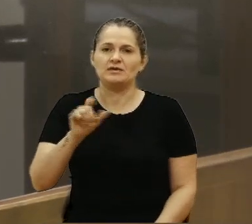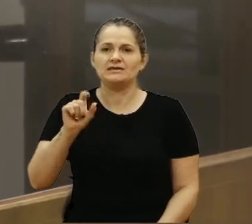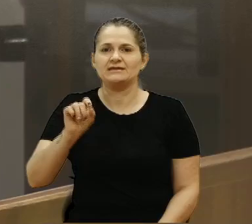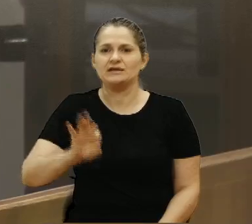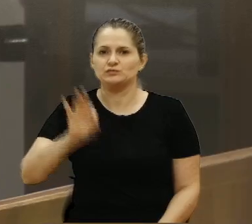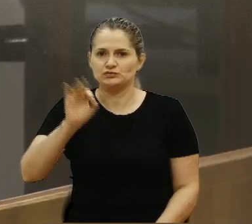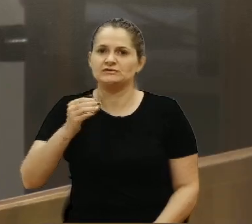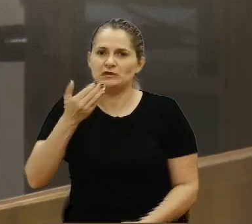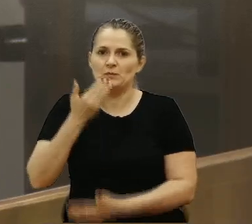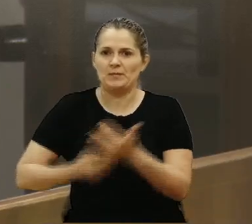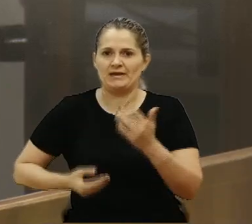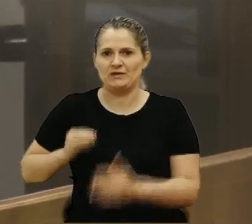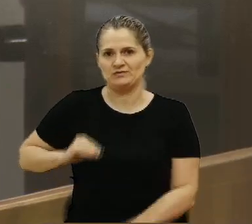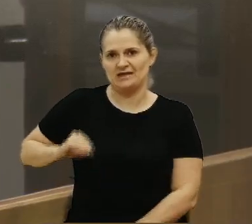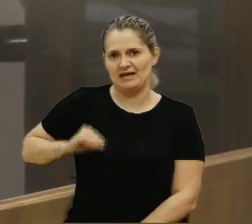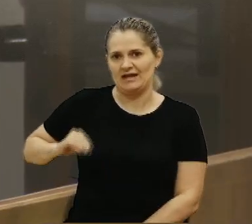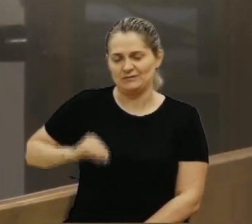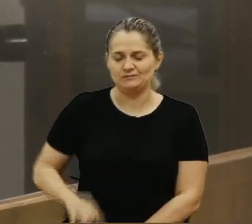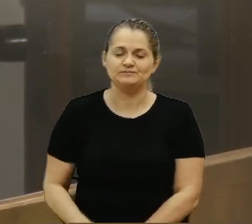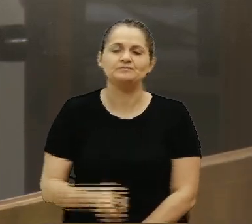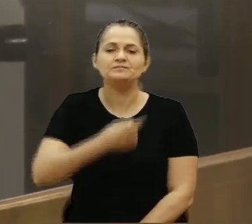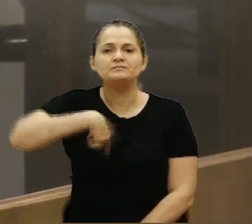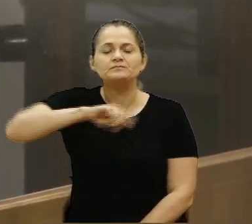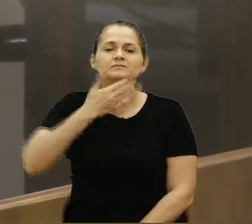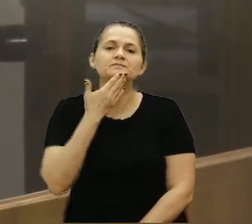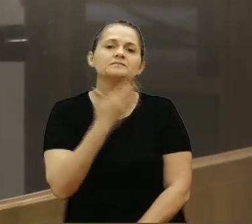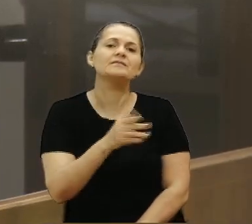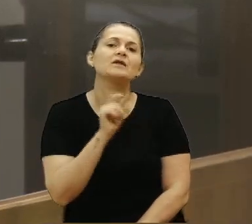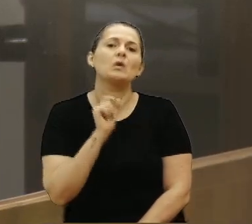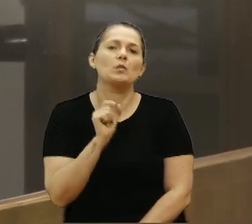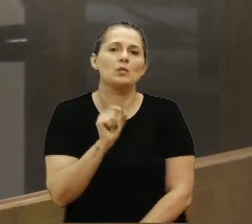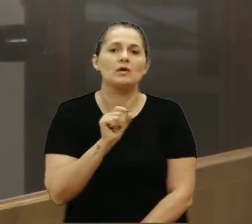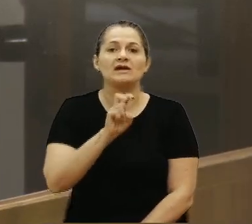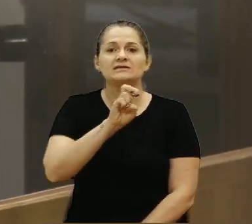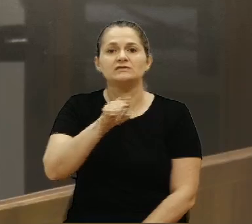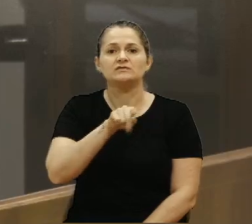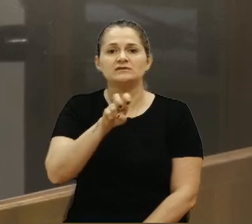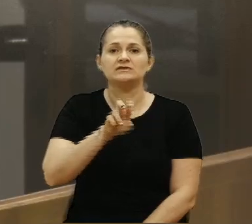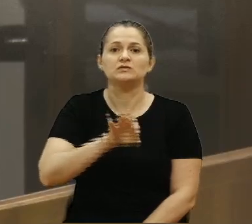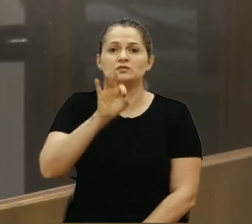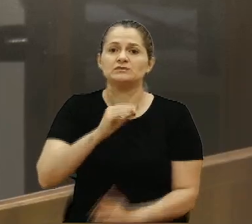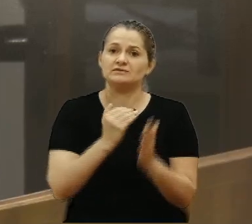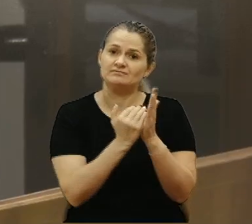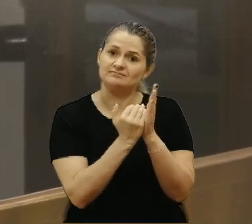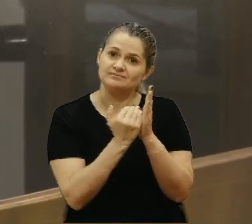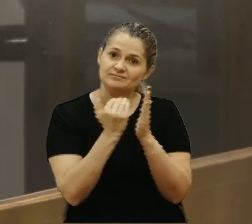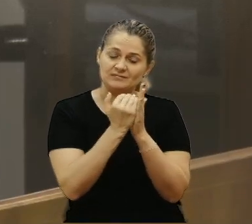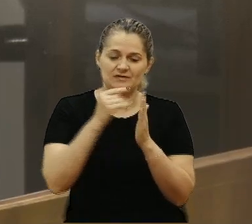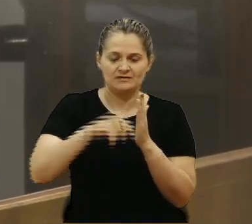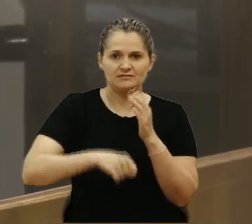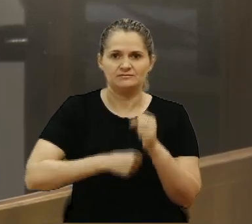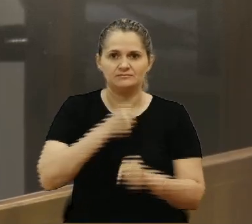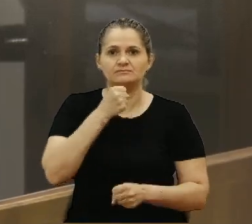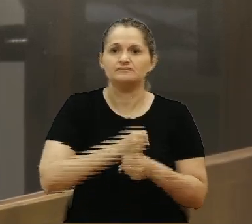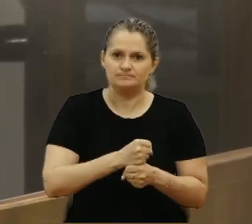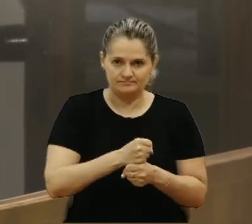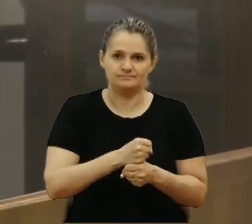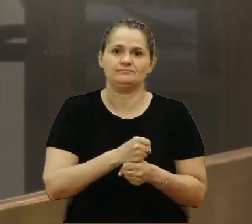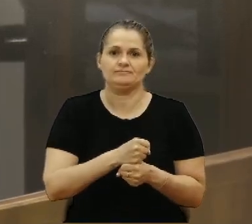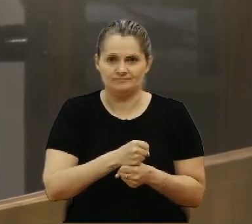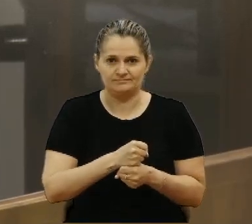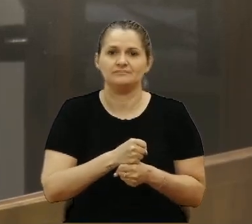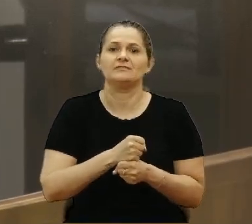o que a gente pediu? Que a gente tivesse 5,5% de reajuste este ano. Porque o